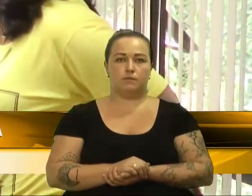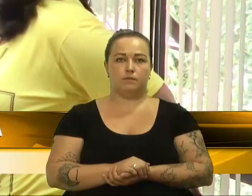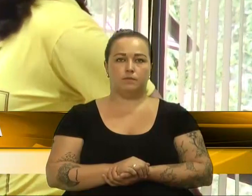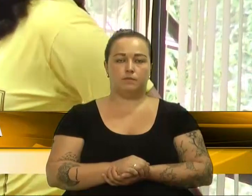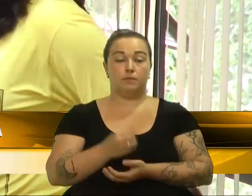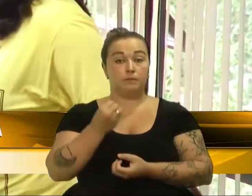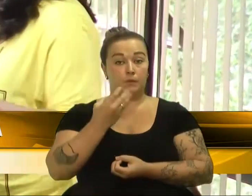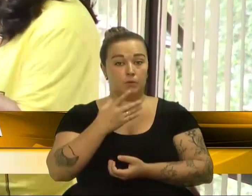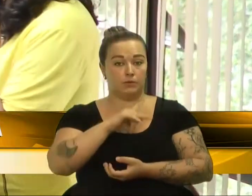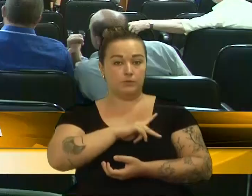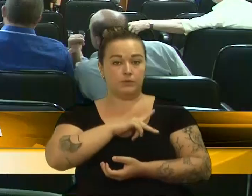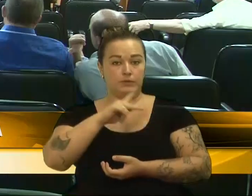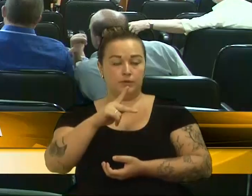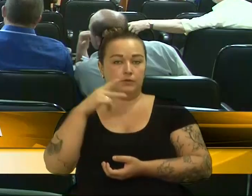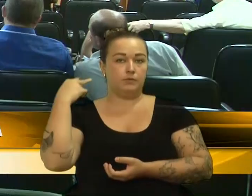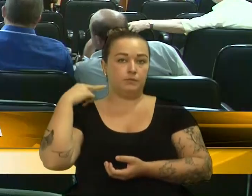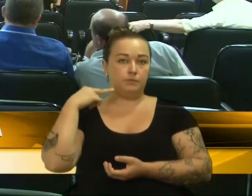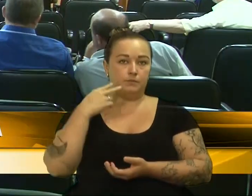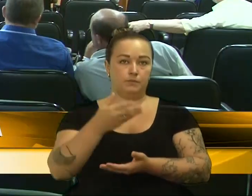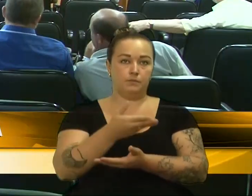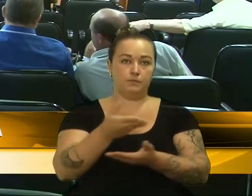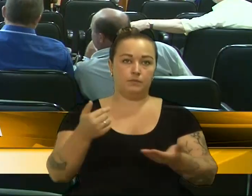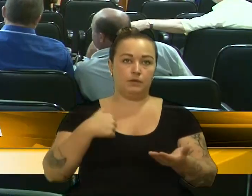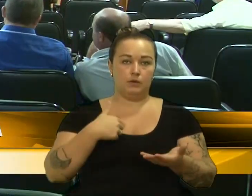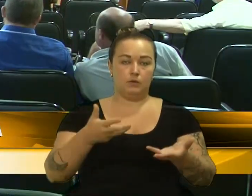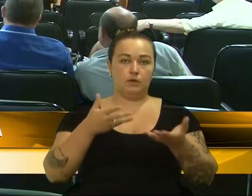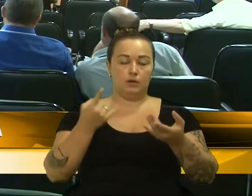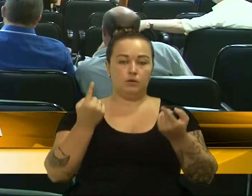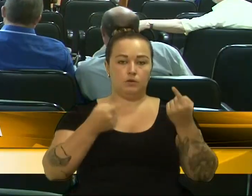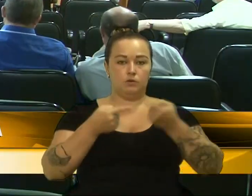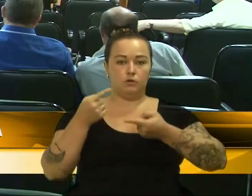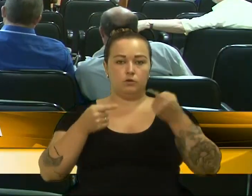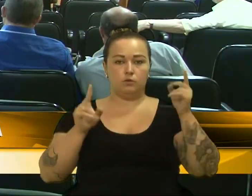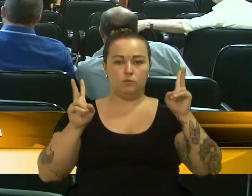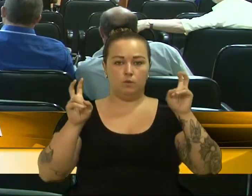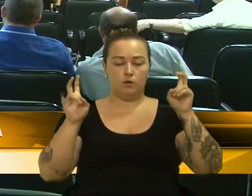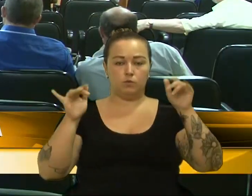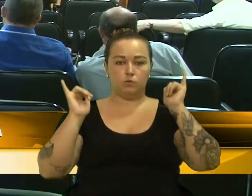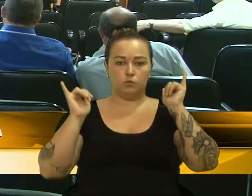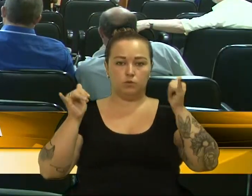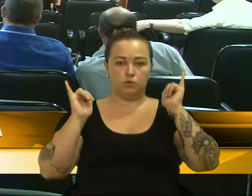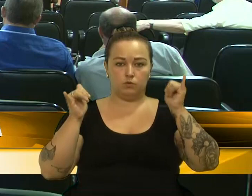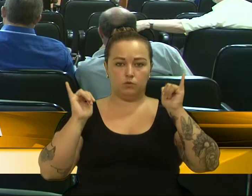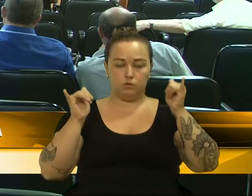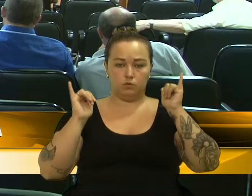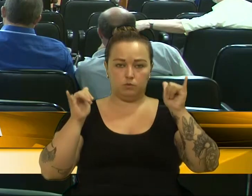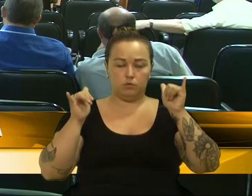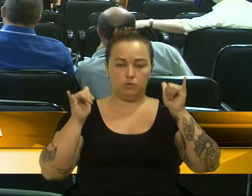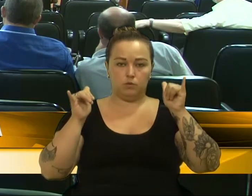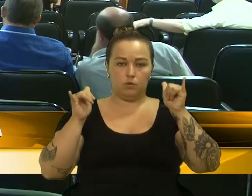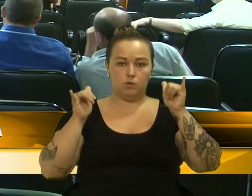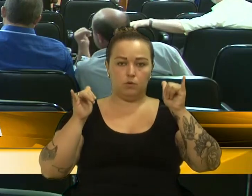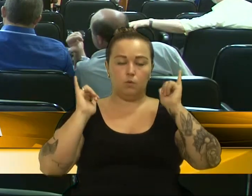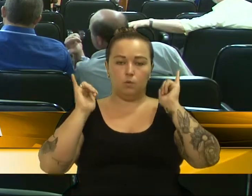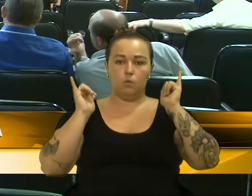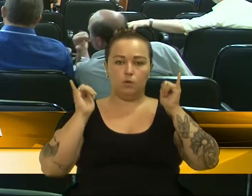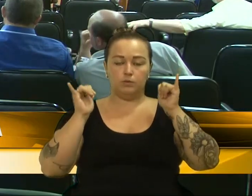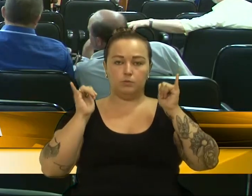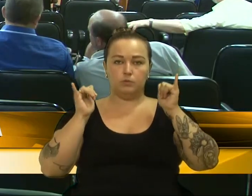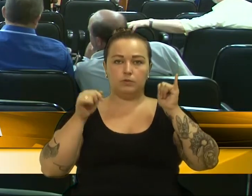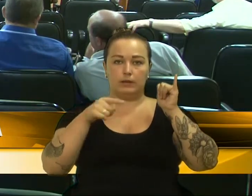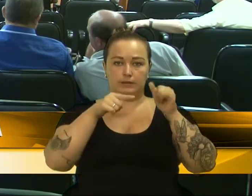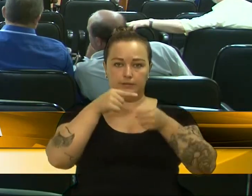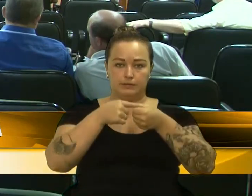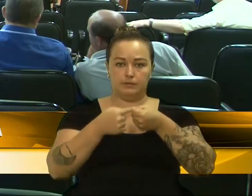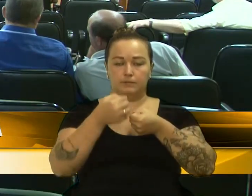Bom, senhor presidente, senhoras e senhores vereadores, eu quero tratar sobre a questão do transporte coletivo urbano aqui de Caxias do Sul. A